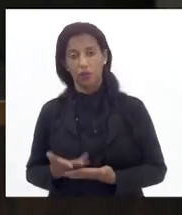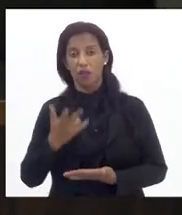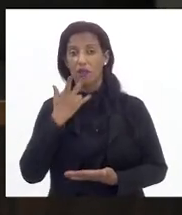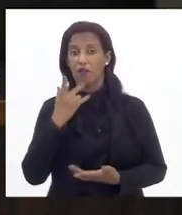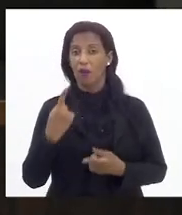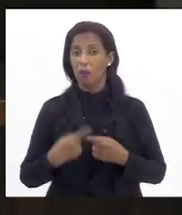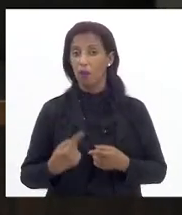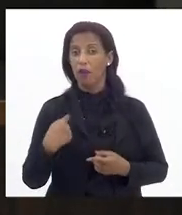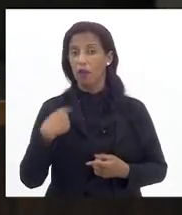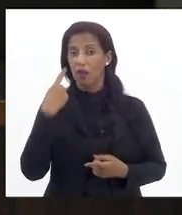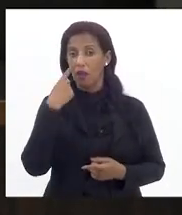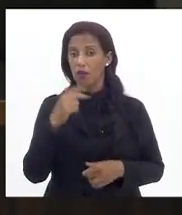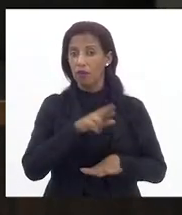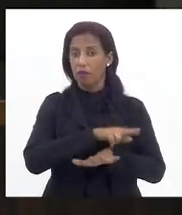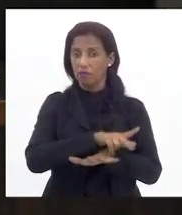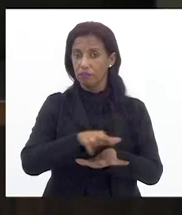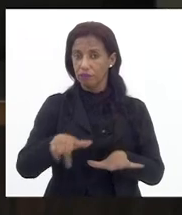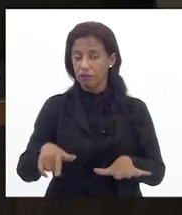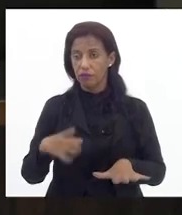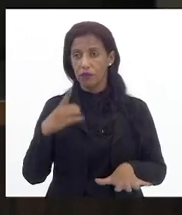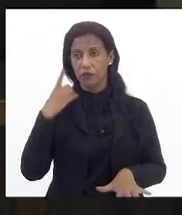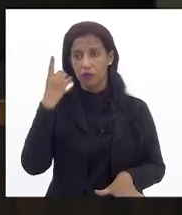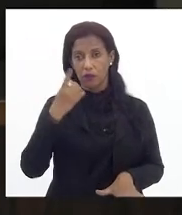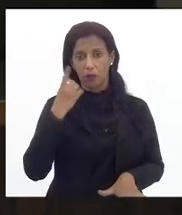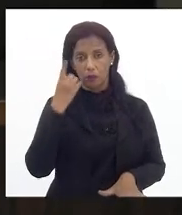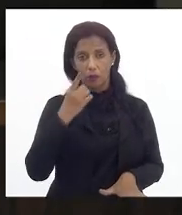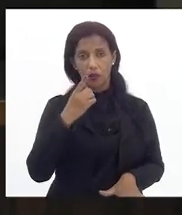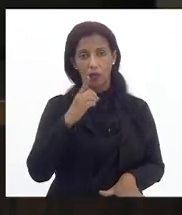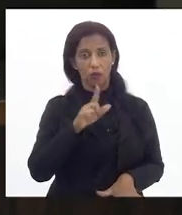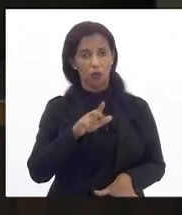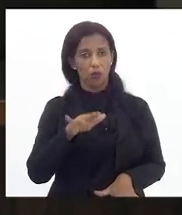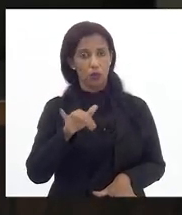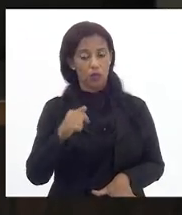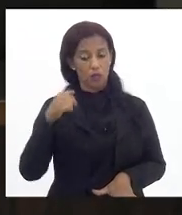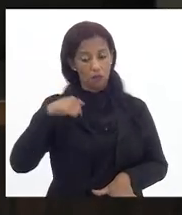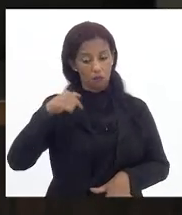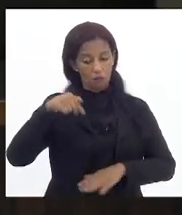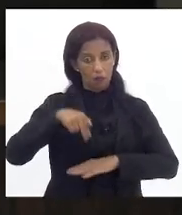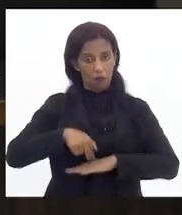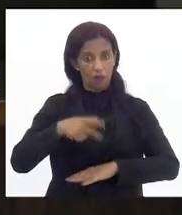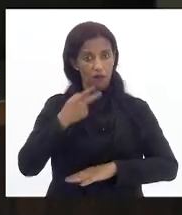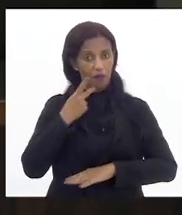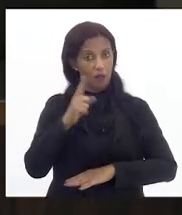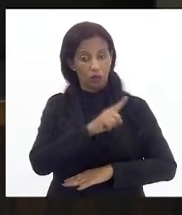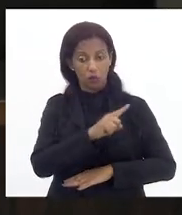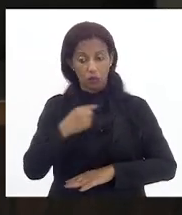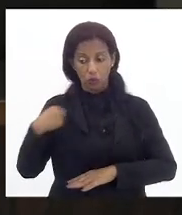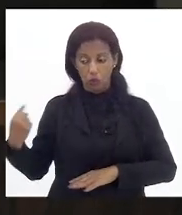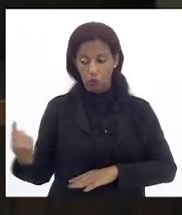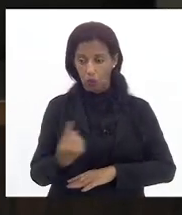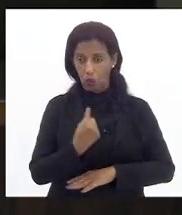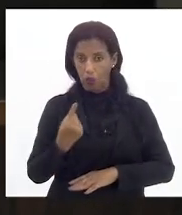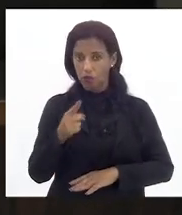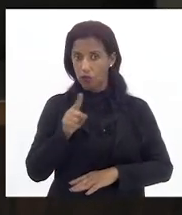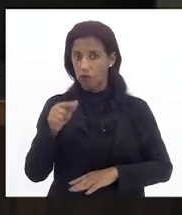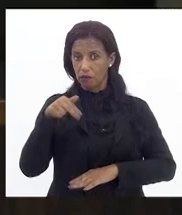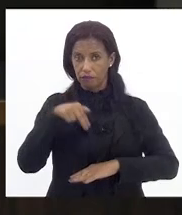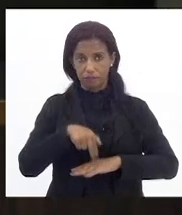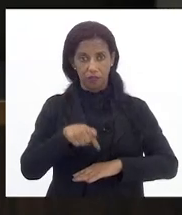falo isso porque eu vi várias vezes Deputado a docinho Deputado André Ceciliano deste lugar dizer nós não faremos